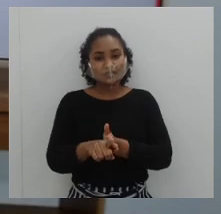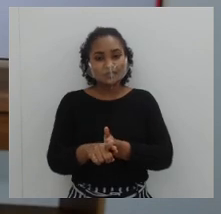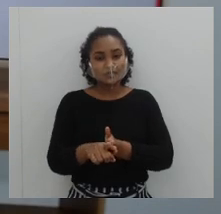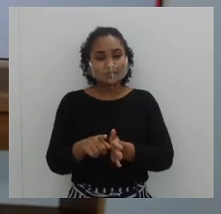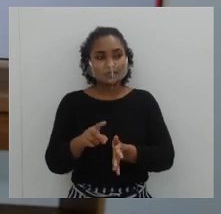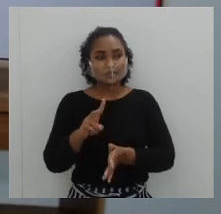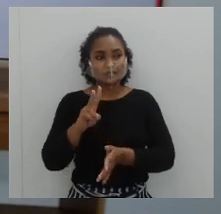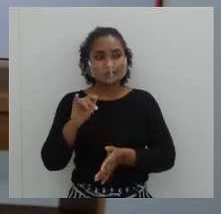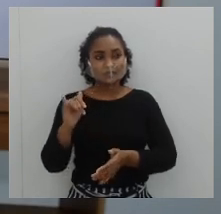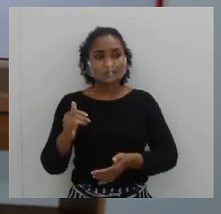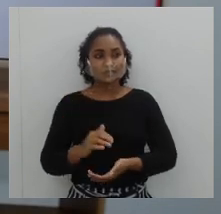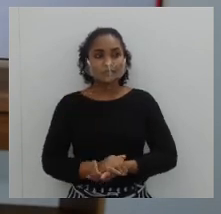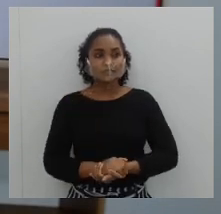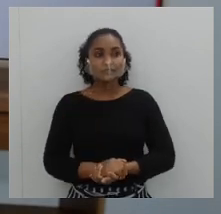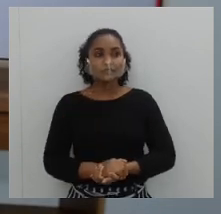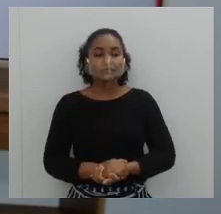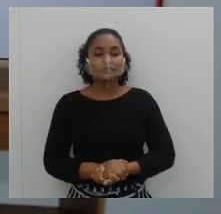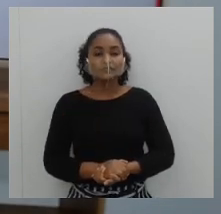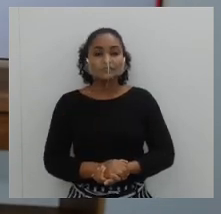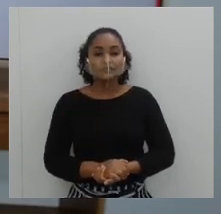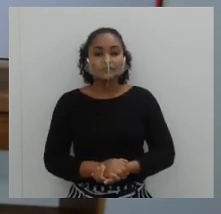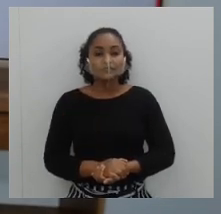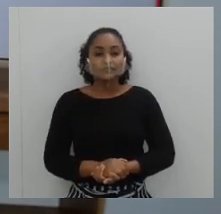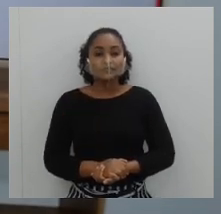vértices? Ok?